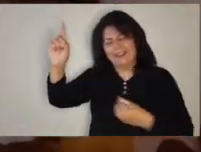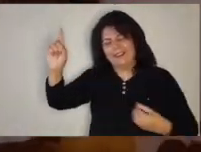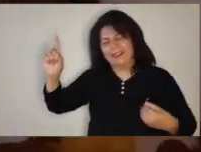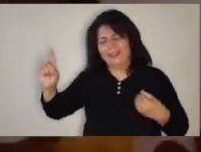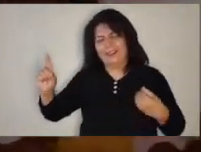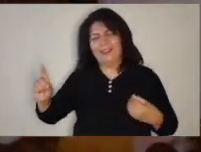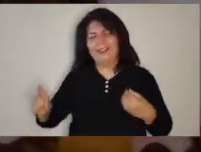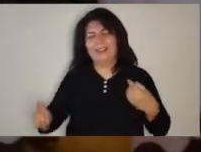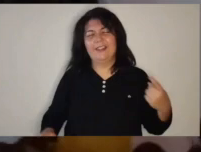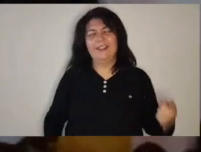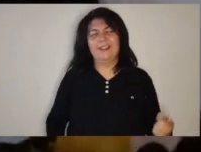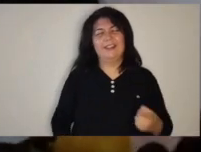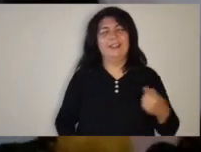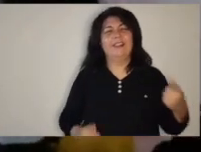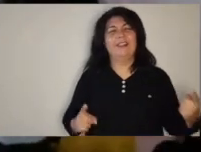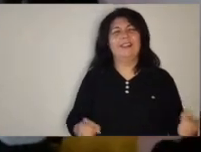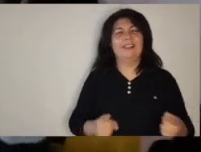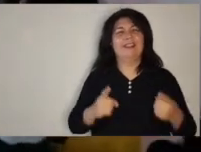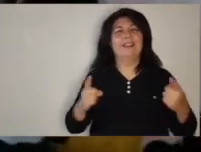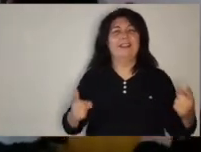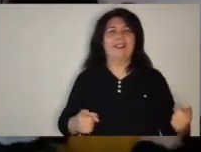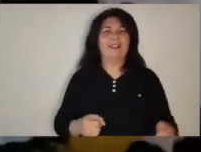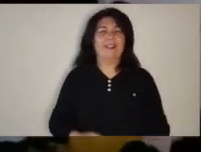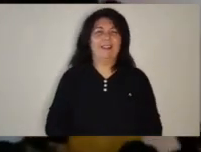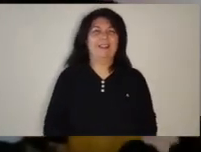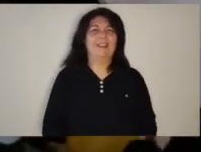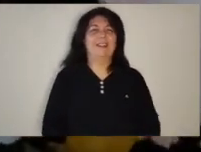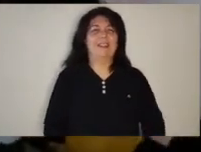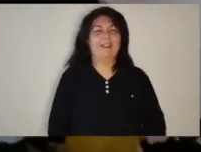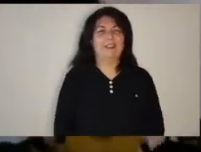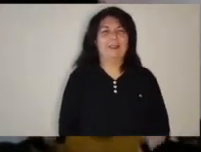Deus, palavras de vida